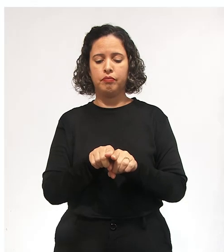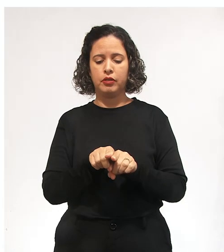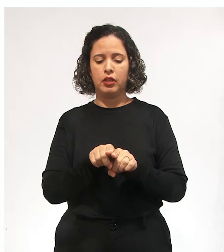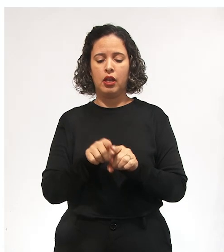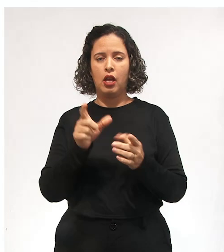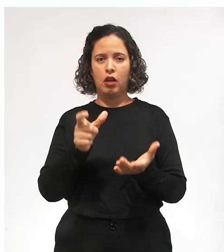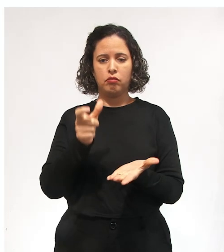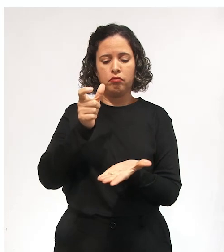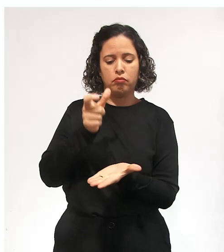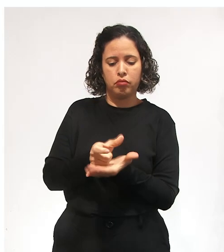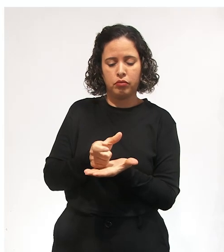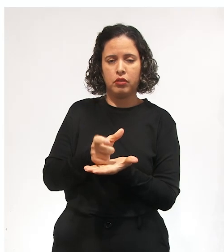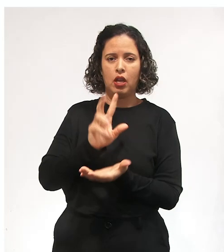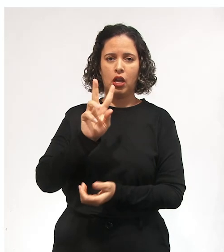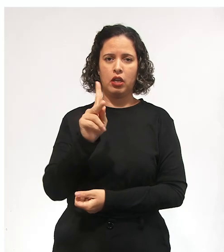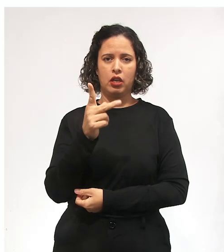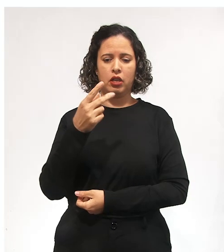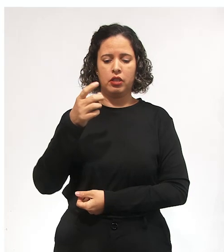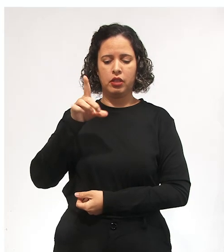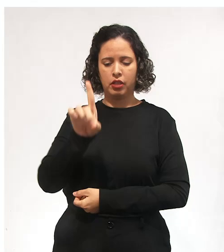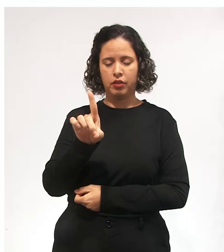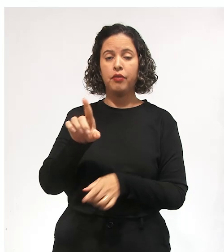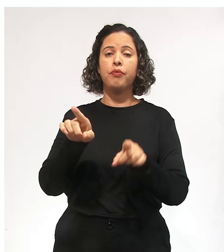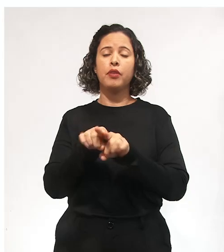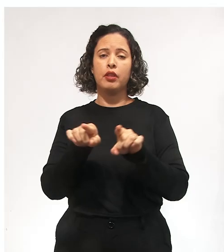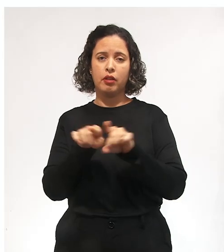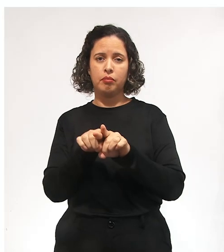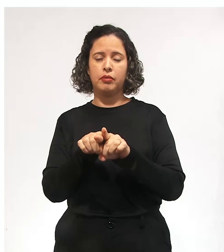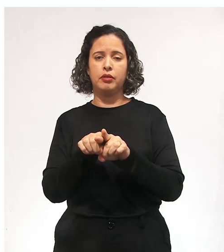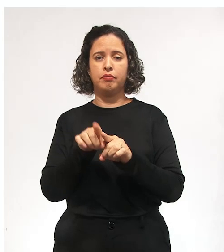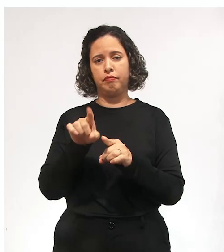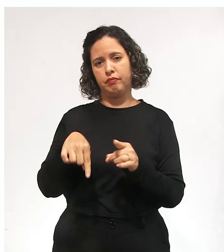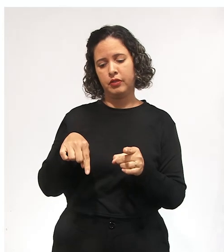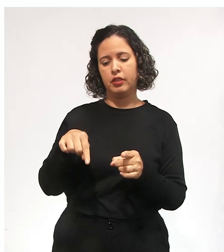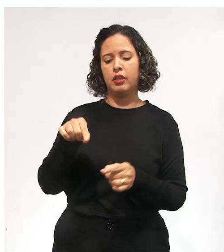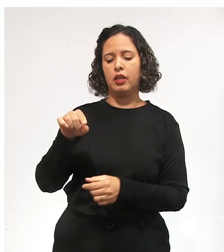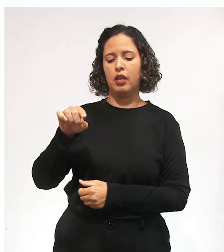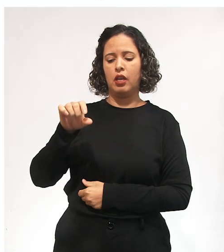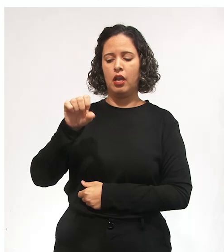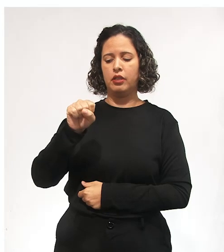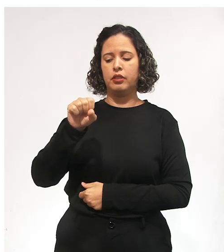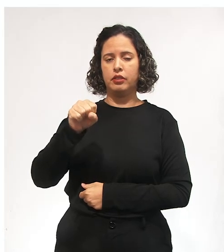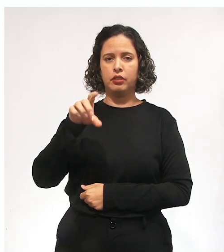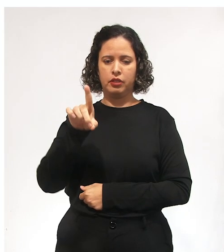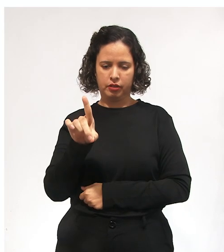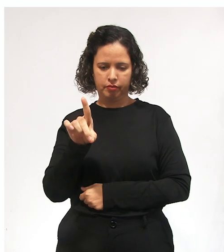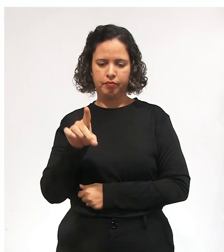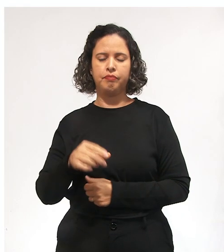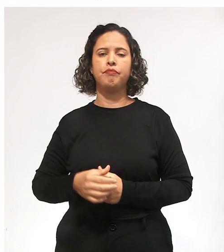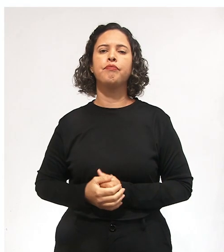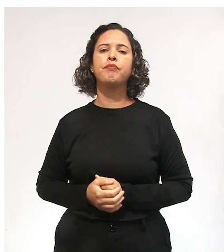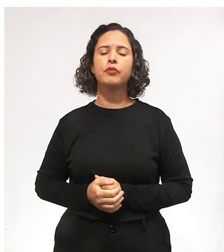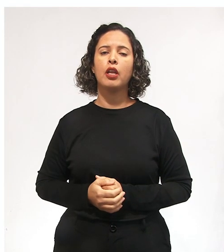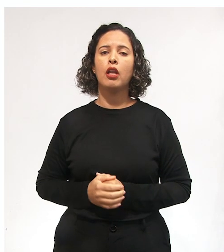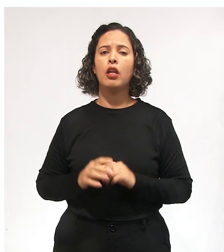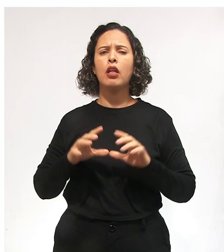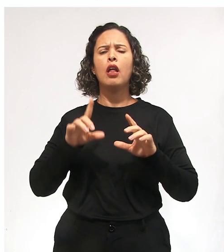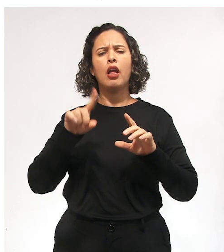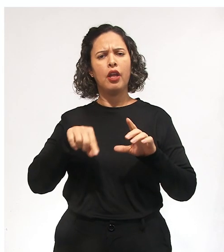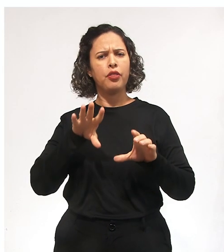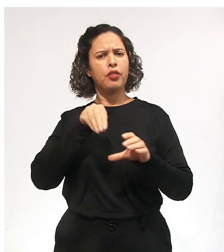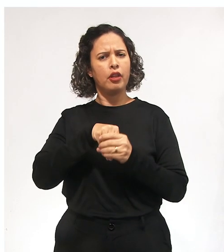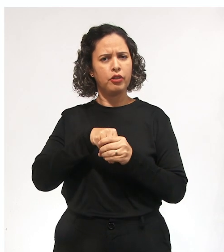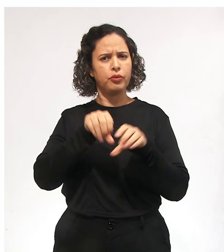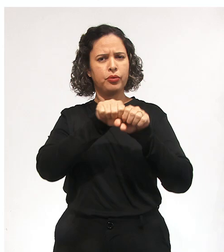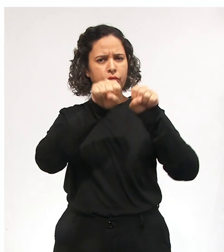aqui nós temos o drive SSD, que também é um dispositivo de armazenamento que compõe um